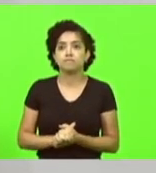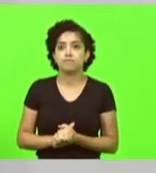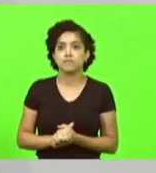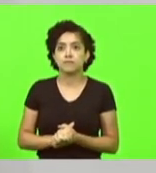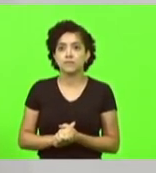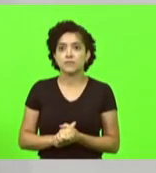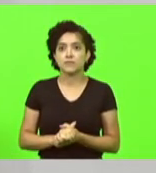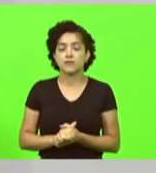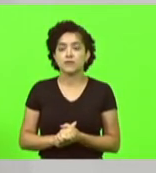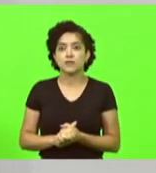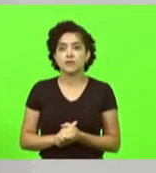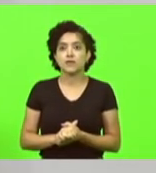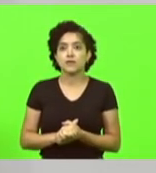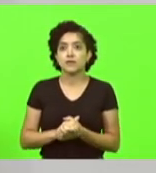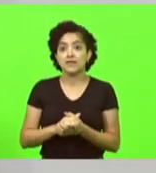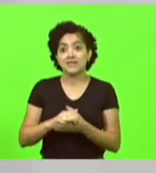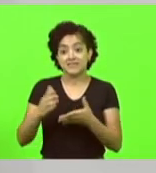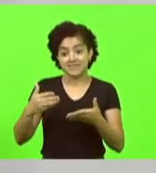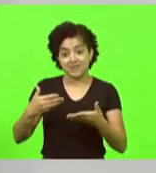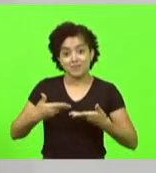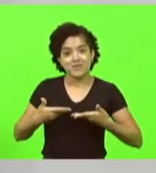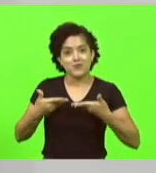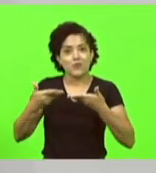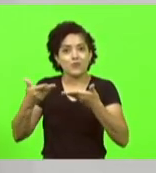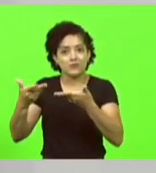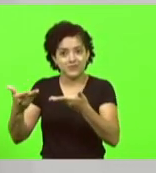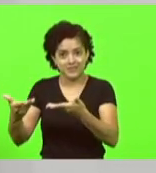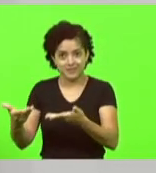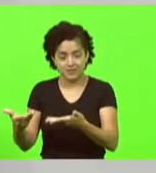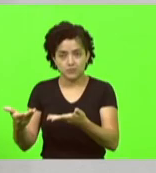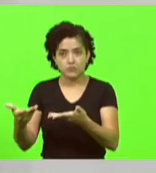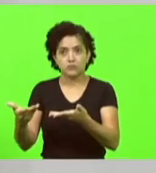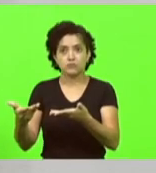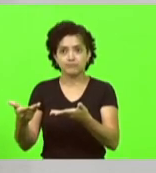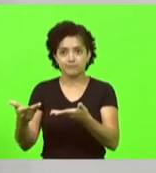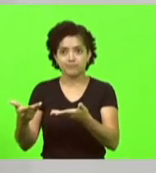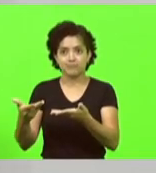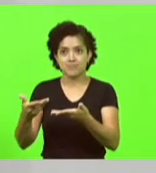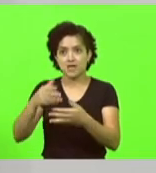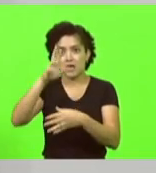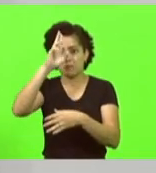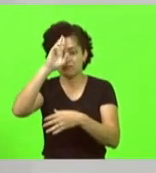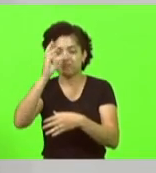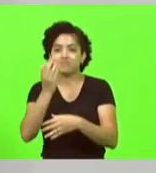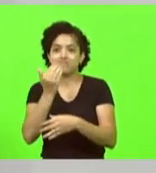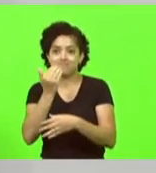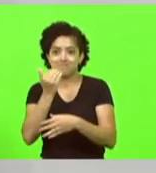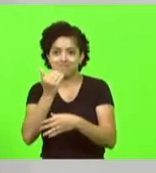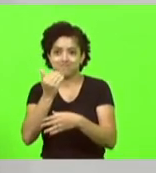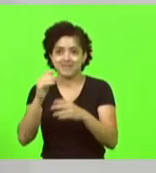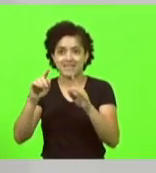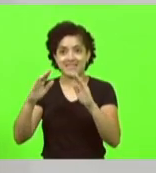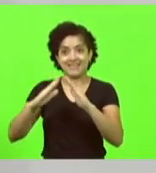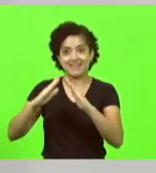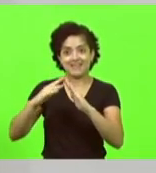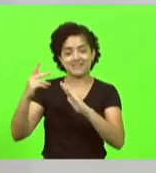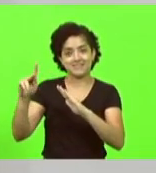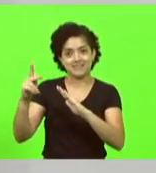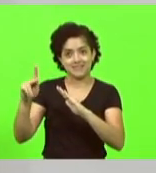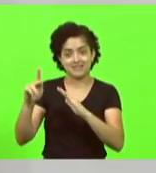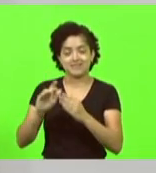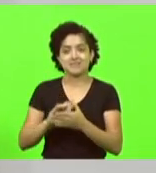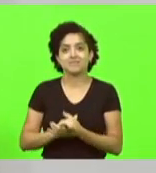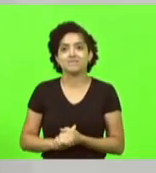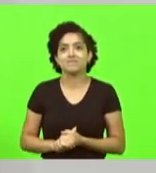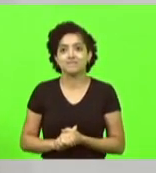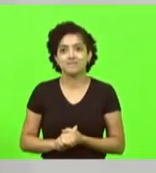que estava me convidando para ir almoçar na casa dele. Sempre encontrei